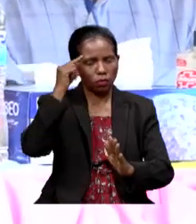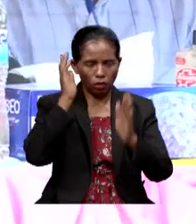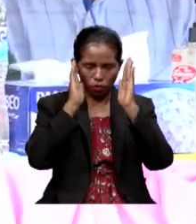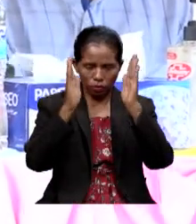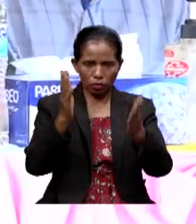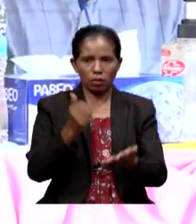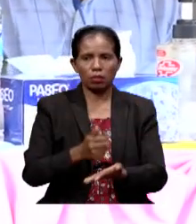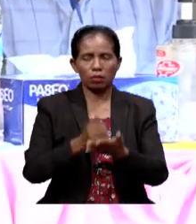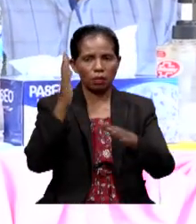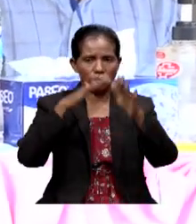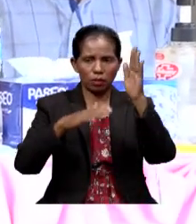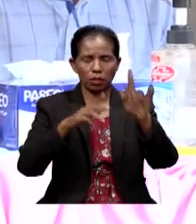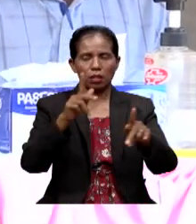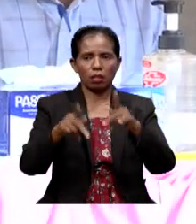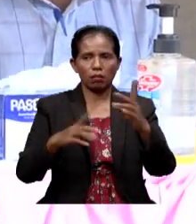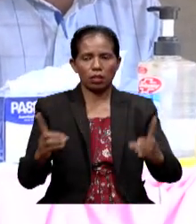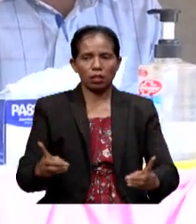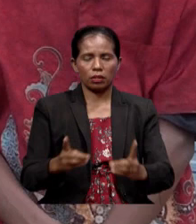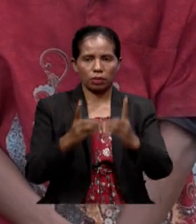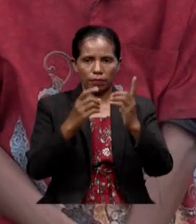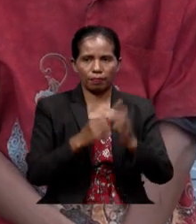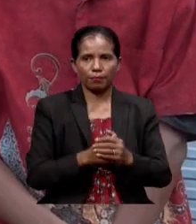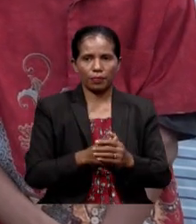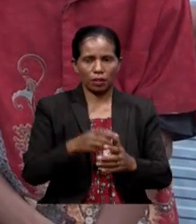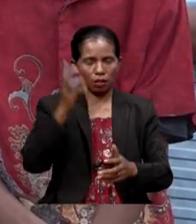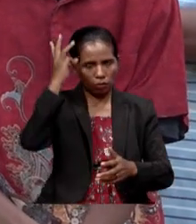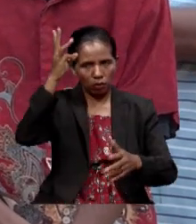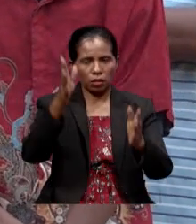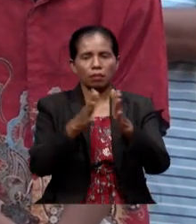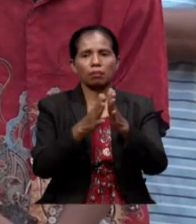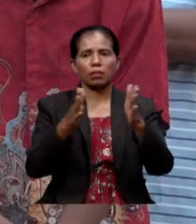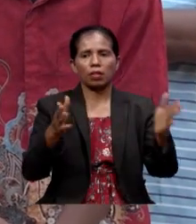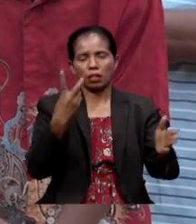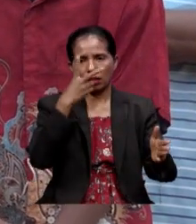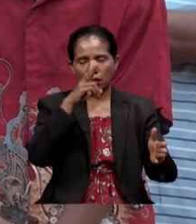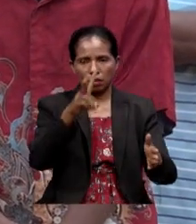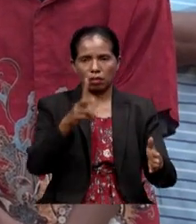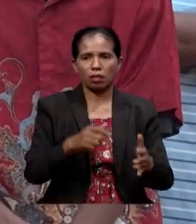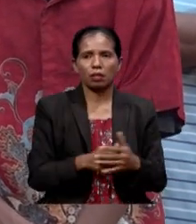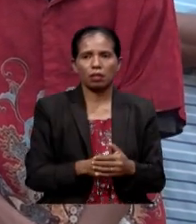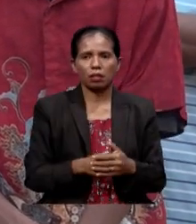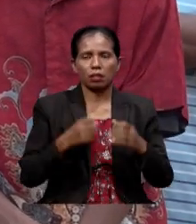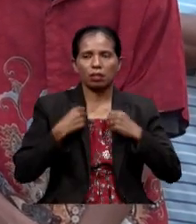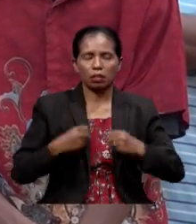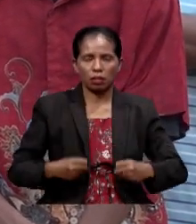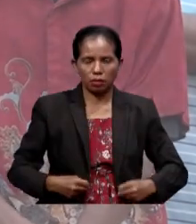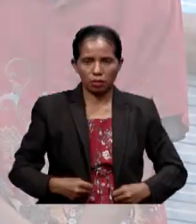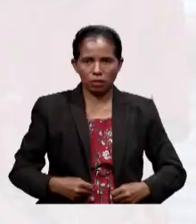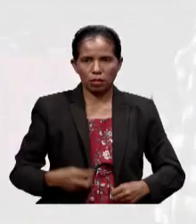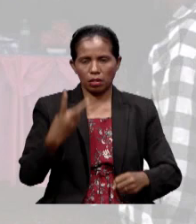ba problema hirak nebe komunidade enfrenta. Preocupação para clima, liga para saúde,